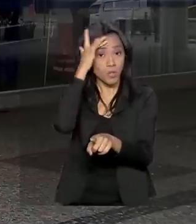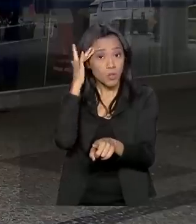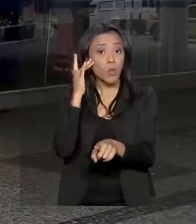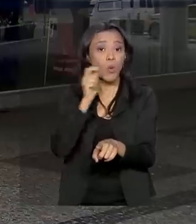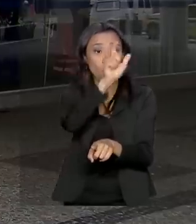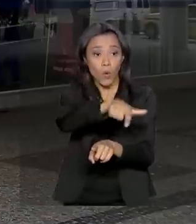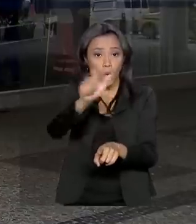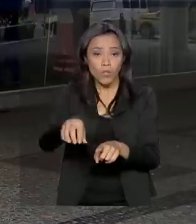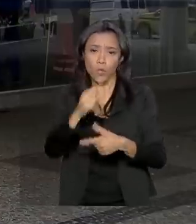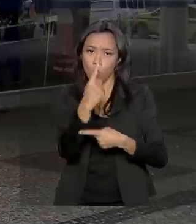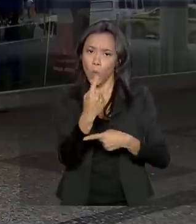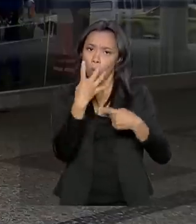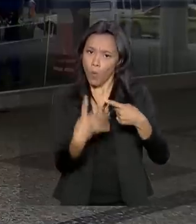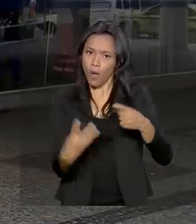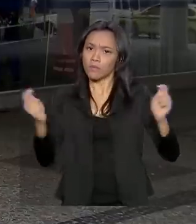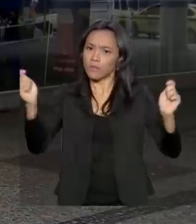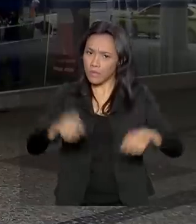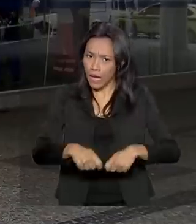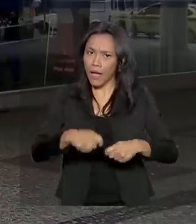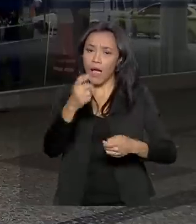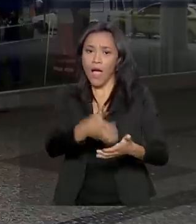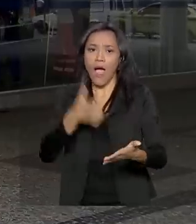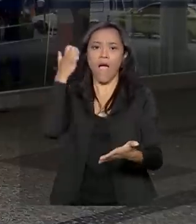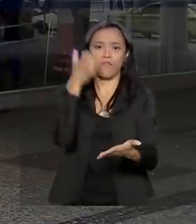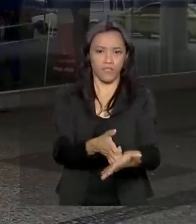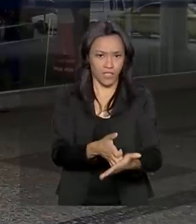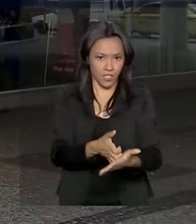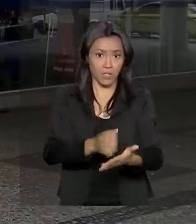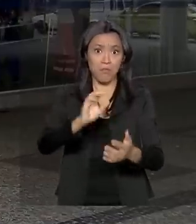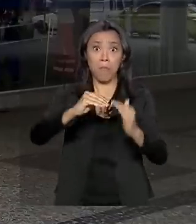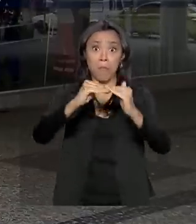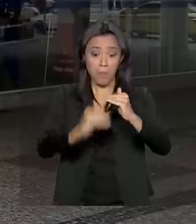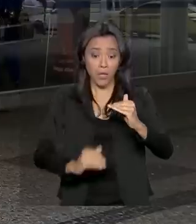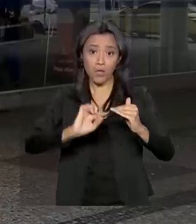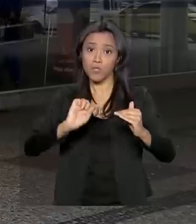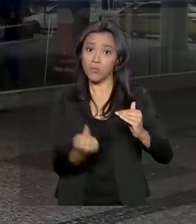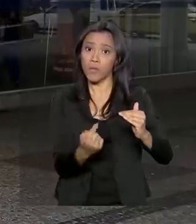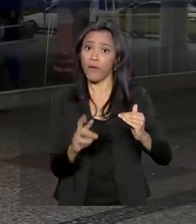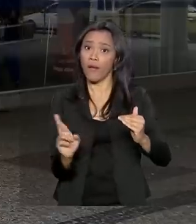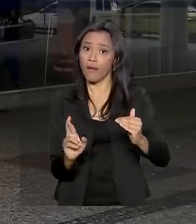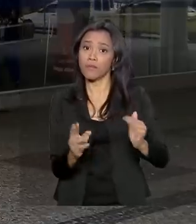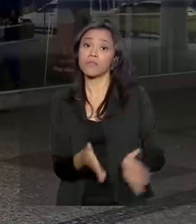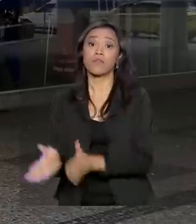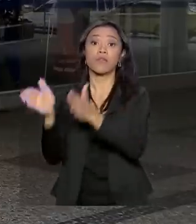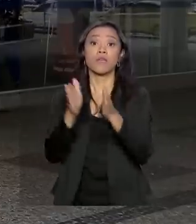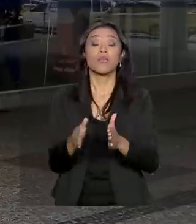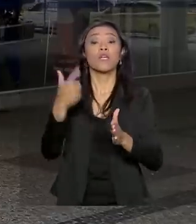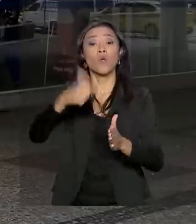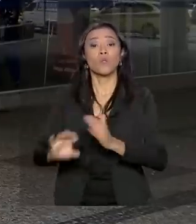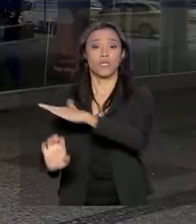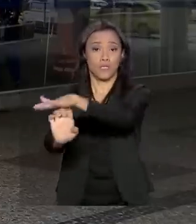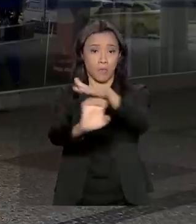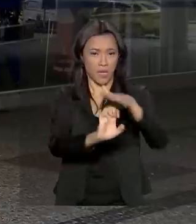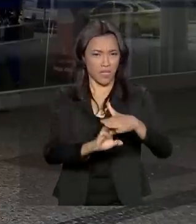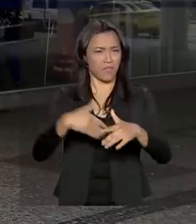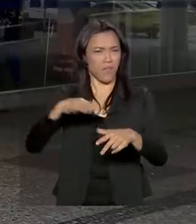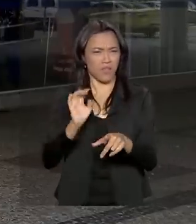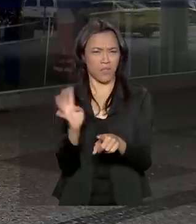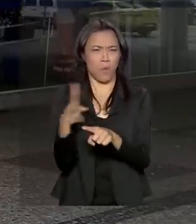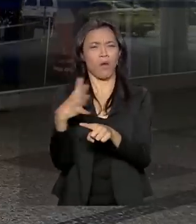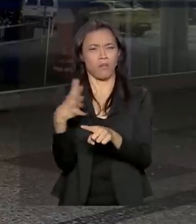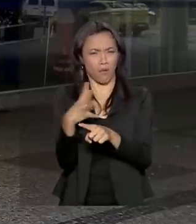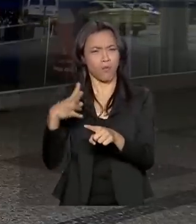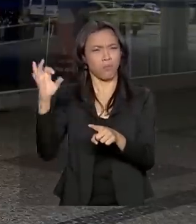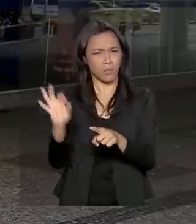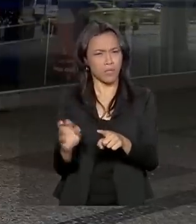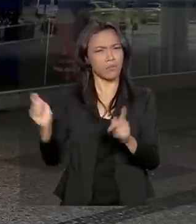um quarto vão poder quitar a dívida à vista por menos de mil reais e 50 mil pessoas jurídicas, das quais mais de 44%